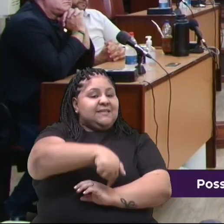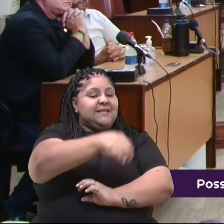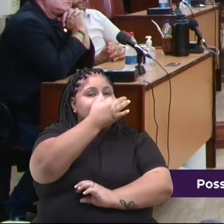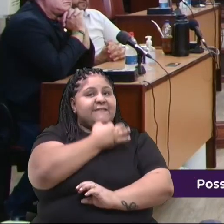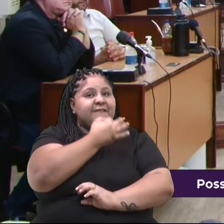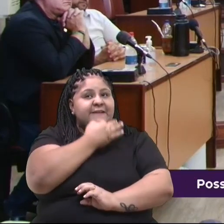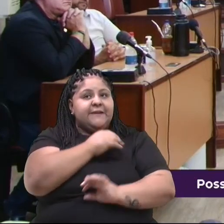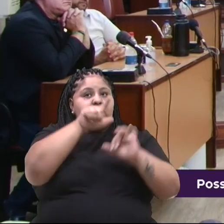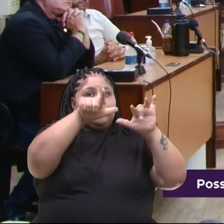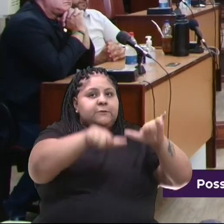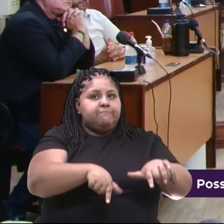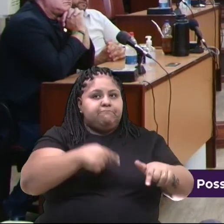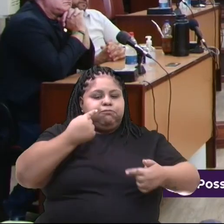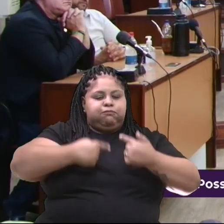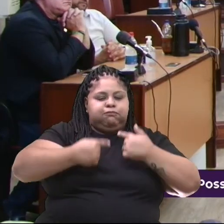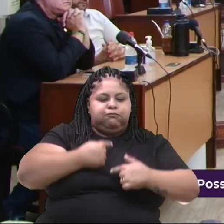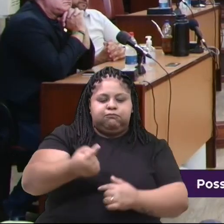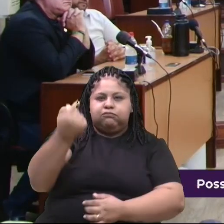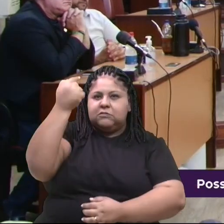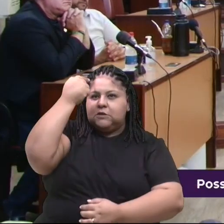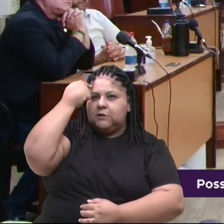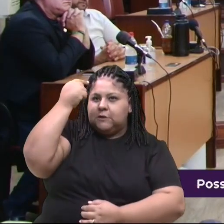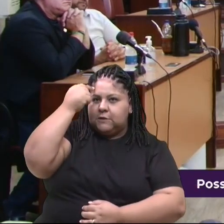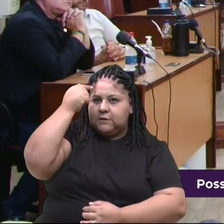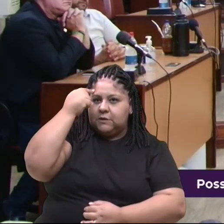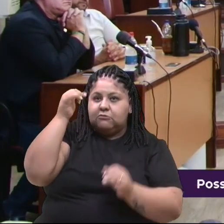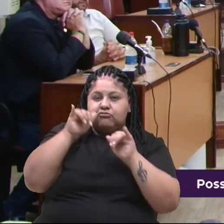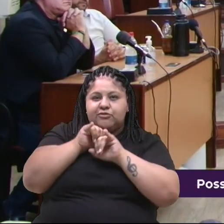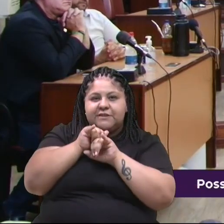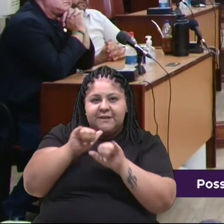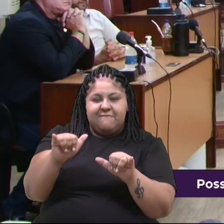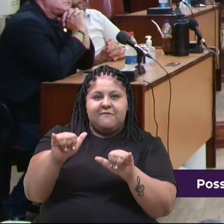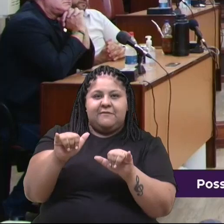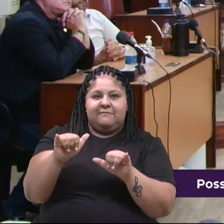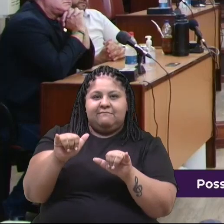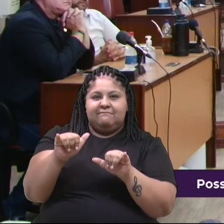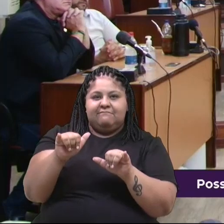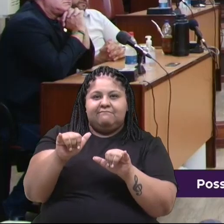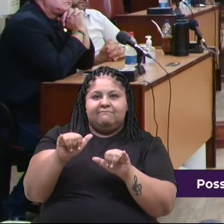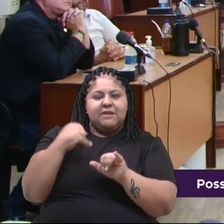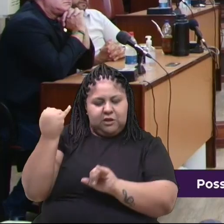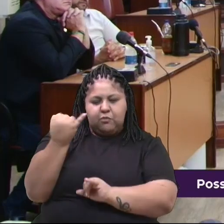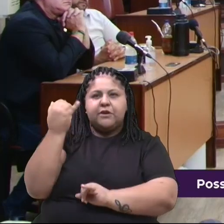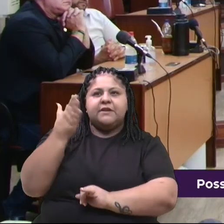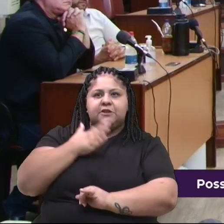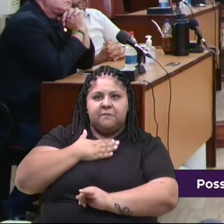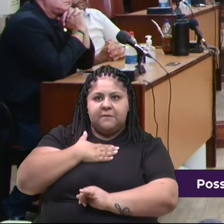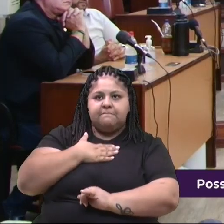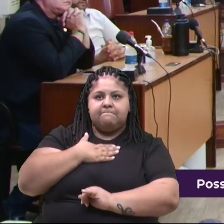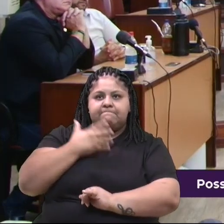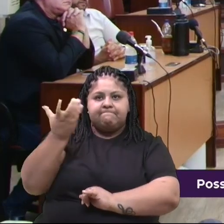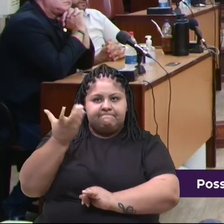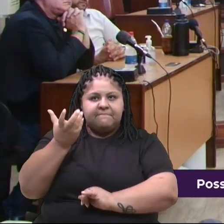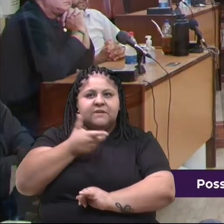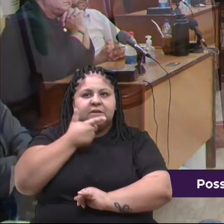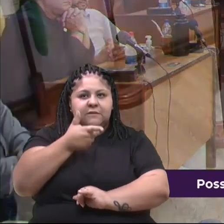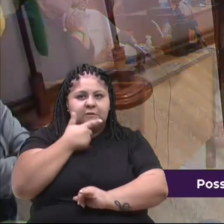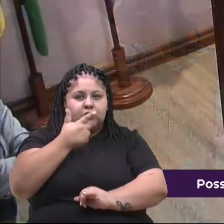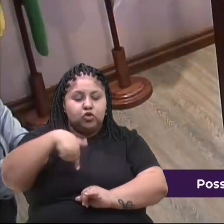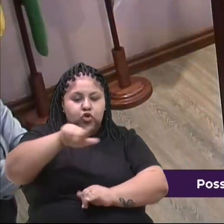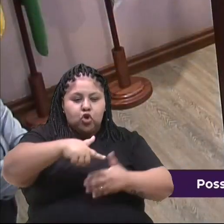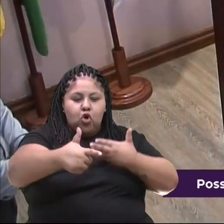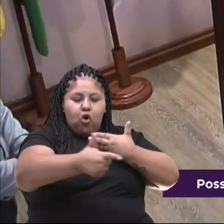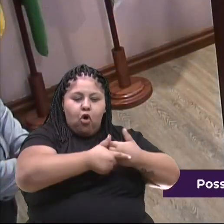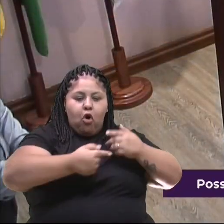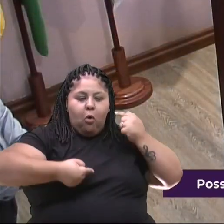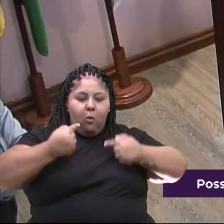de debate, de entendimento, de informação, algo tão importante para mim. Eu quero reforçar o nosso papel na